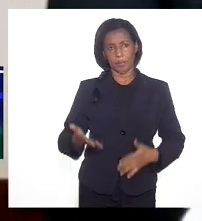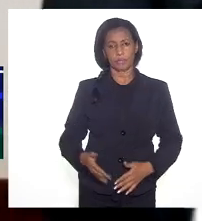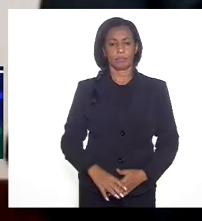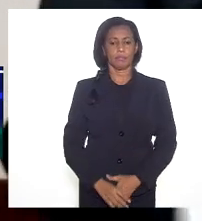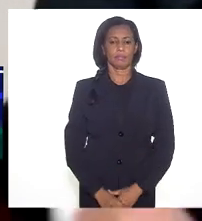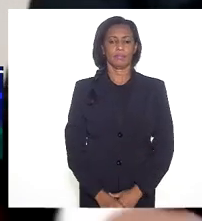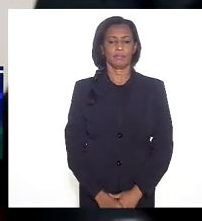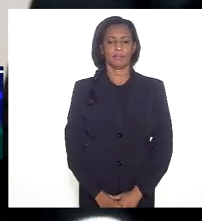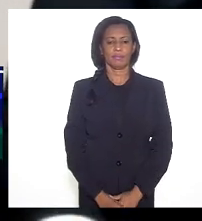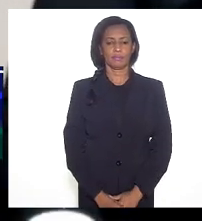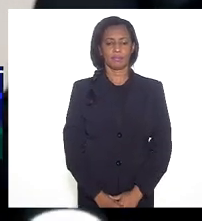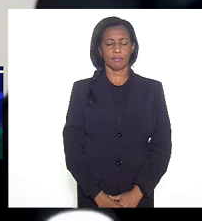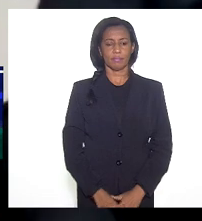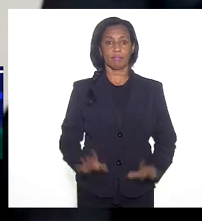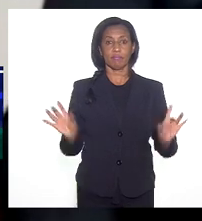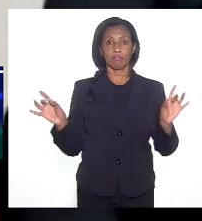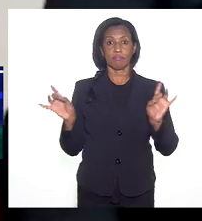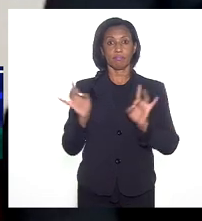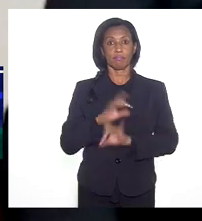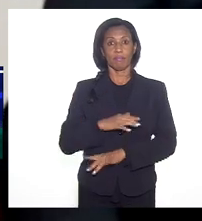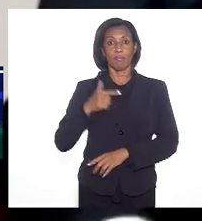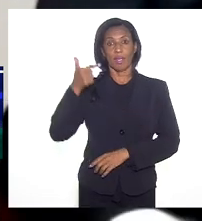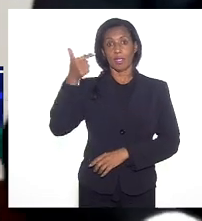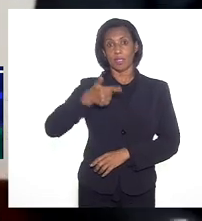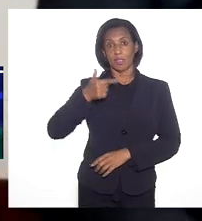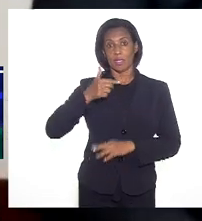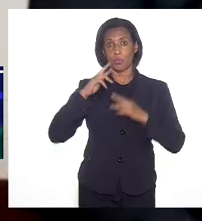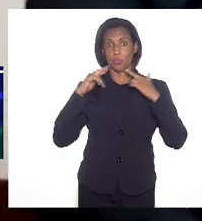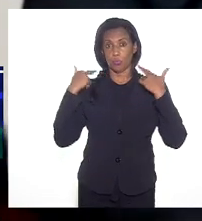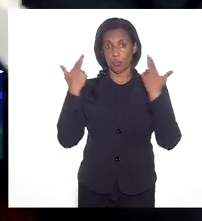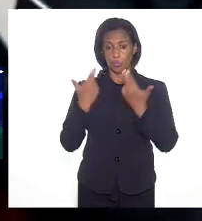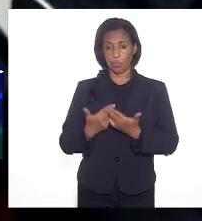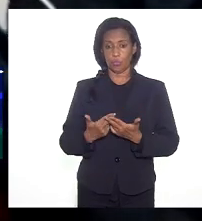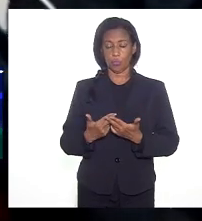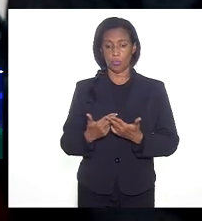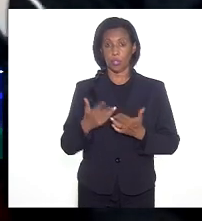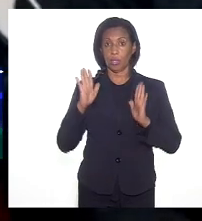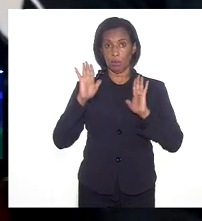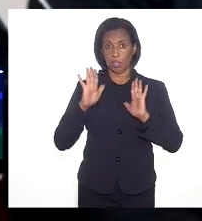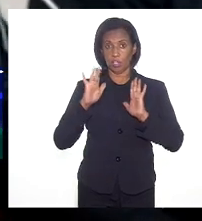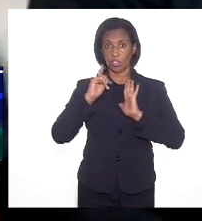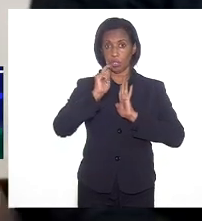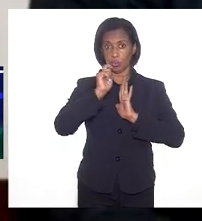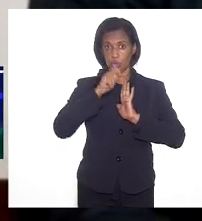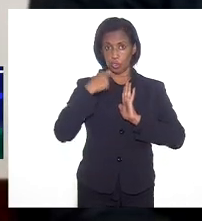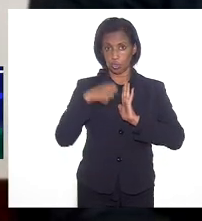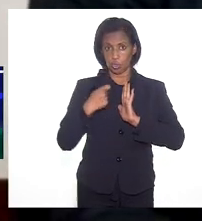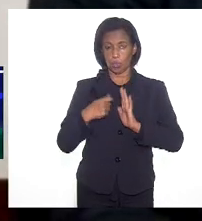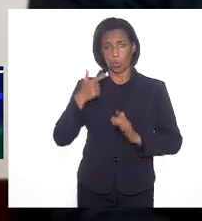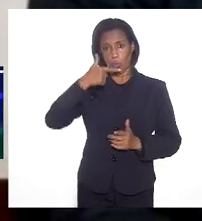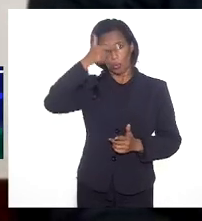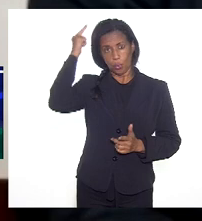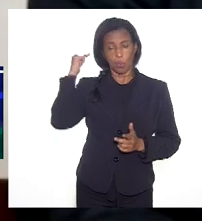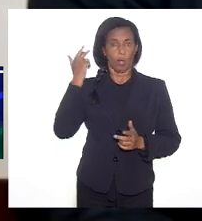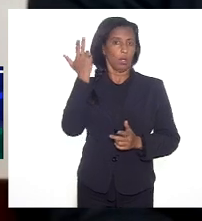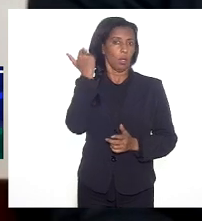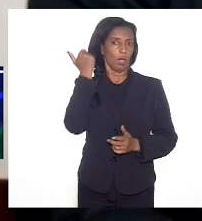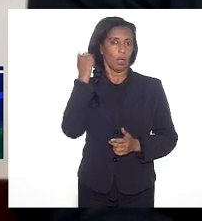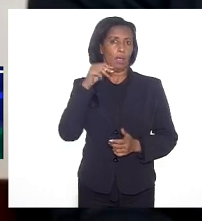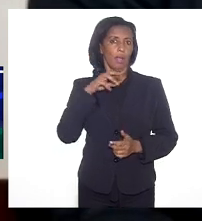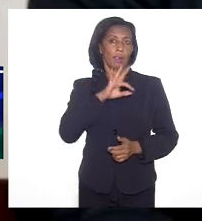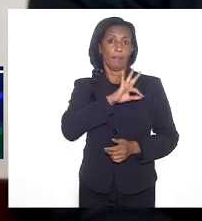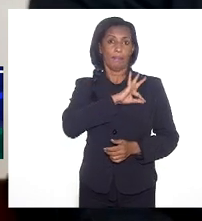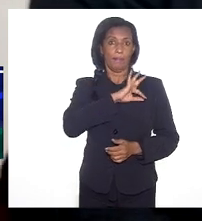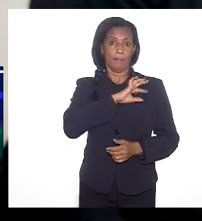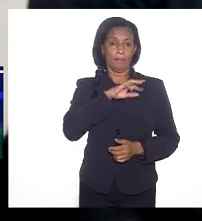está encerrada a segunda sessão estão escritos os deputados Luiz Paulo Eliomar e Marta